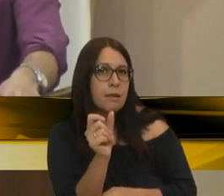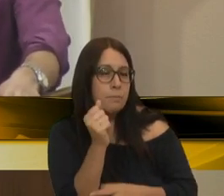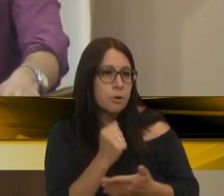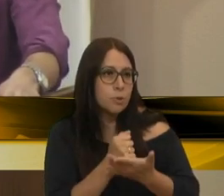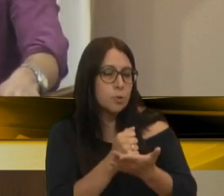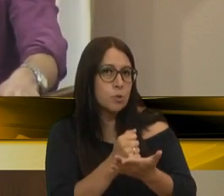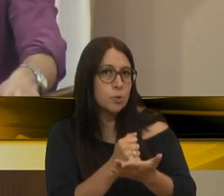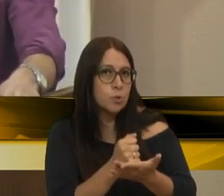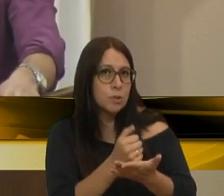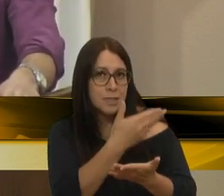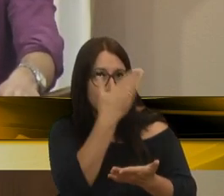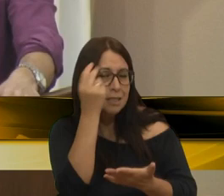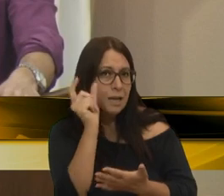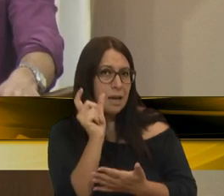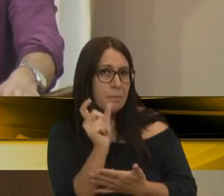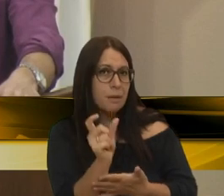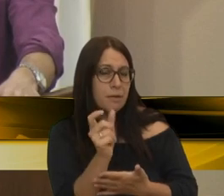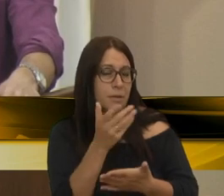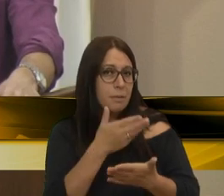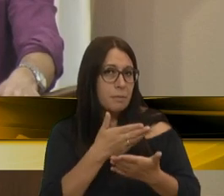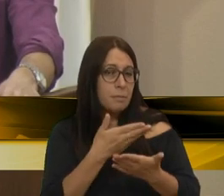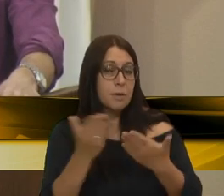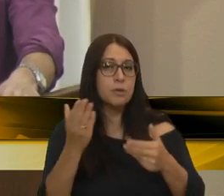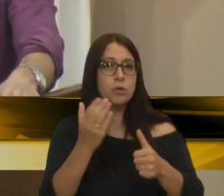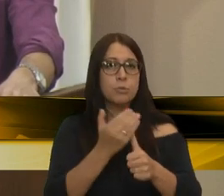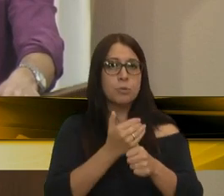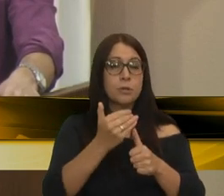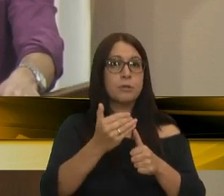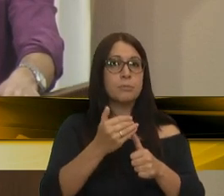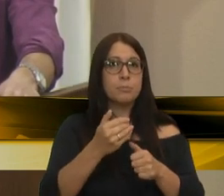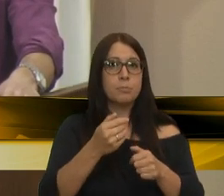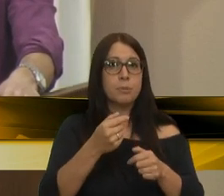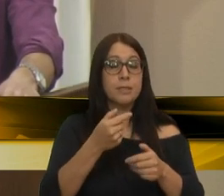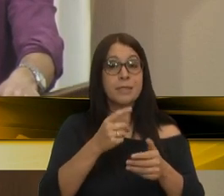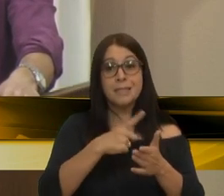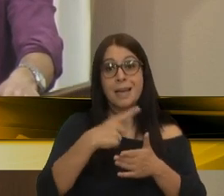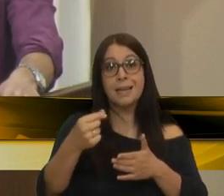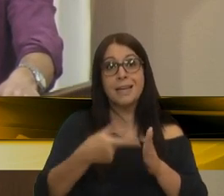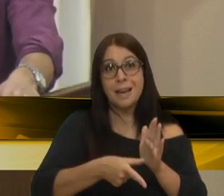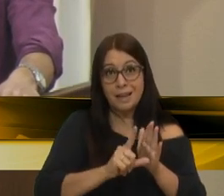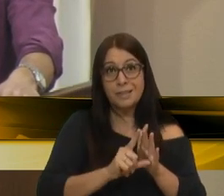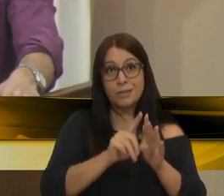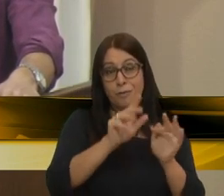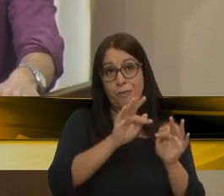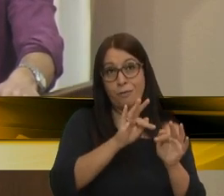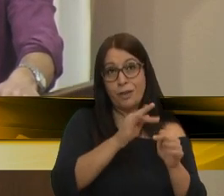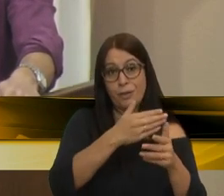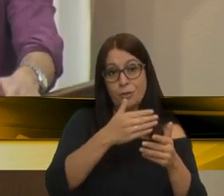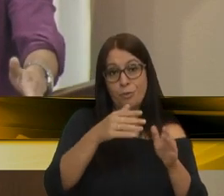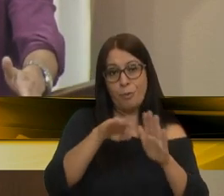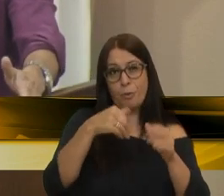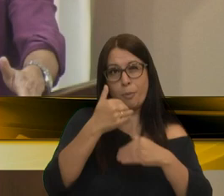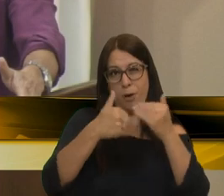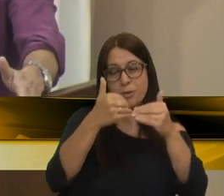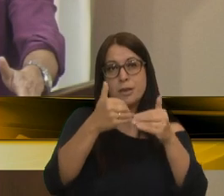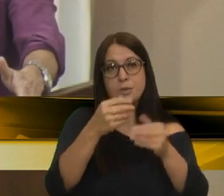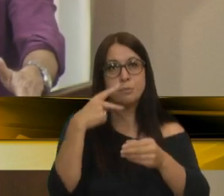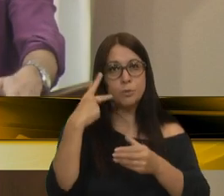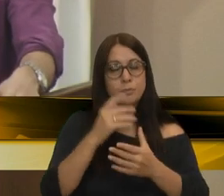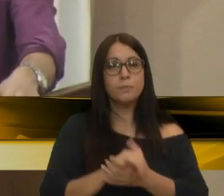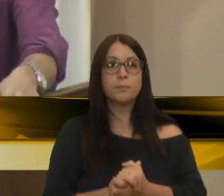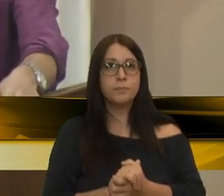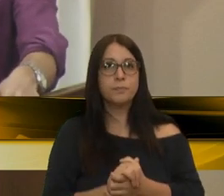auxiliar, esqueci a palavra agora, que eu perdi o mandato porque saí antes da janela. Então, decisões que se toma e a gente é